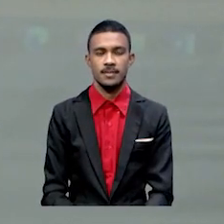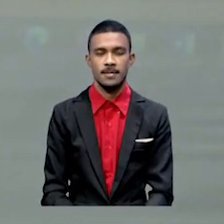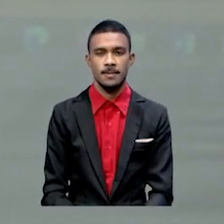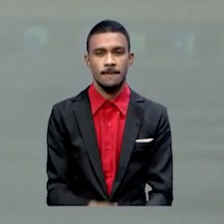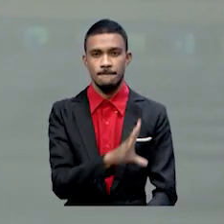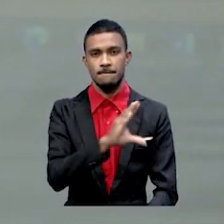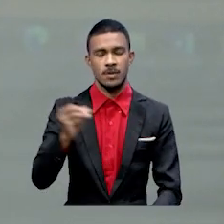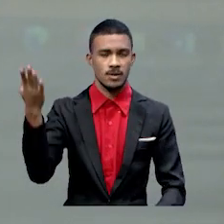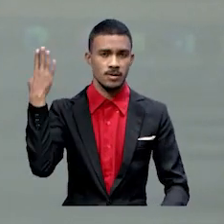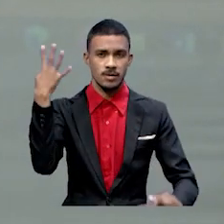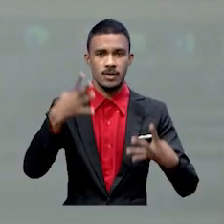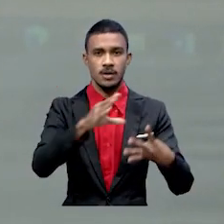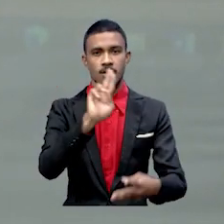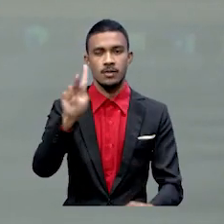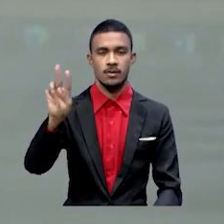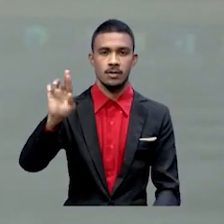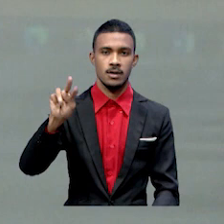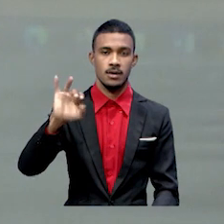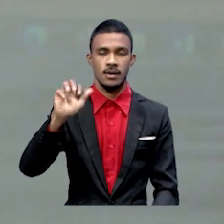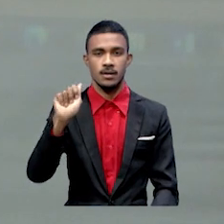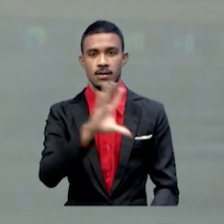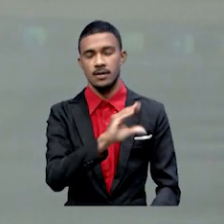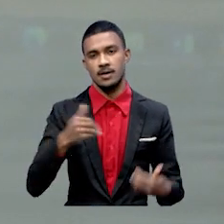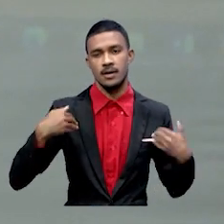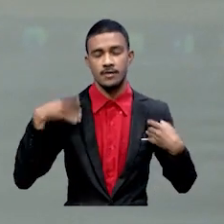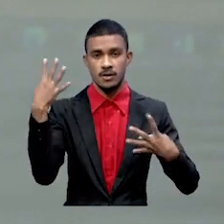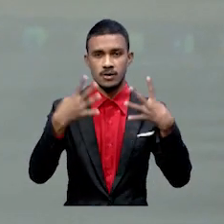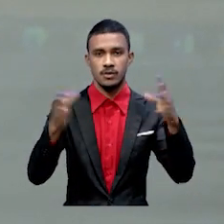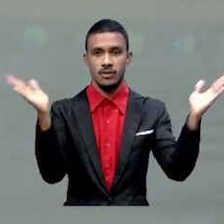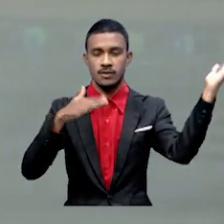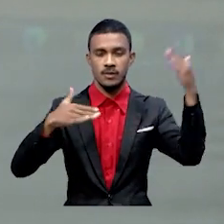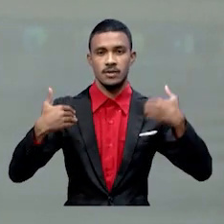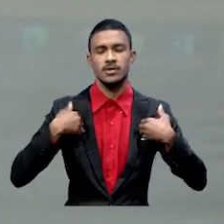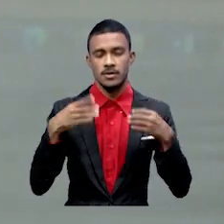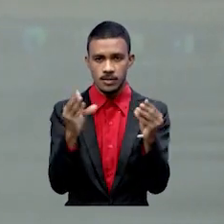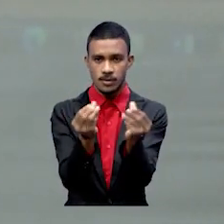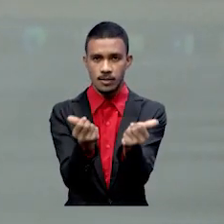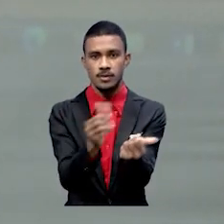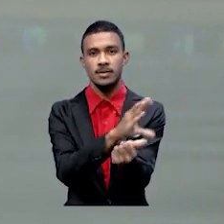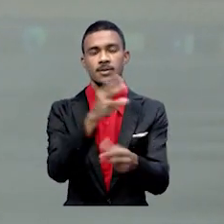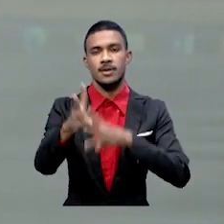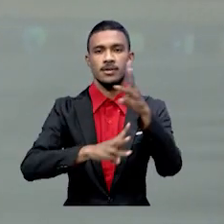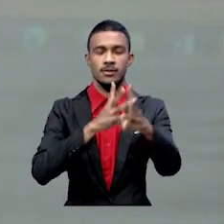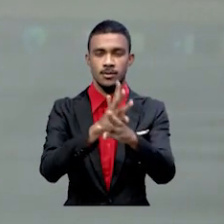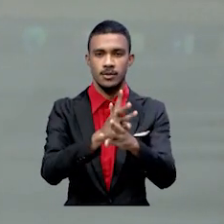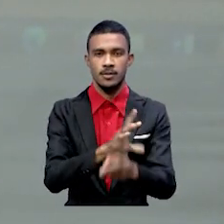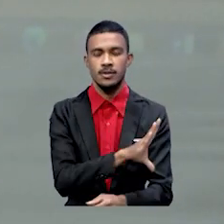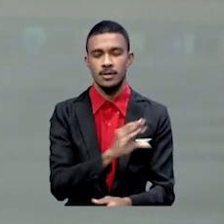Desde a guerra na Ucrânia a vários outros conflitos, um pouco por todo o mundo,